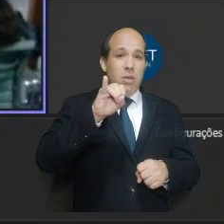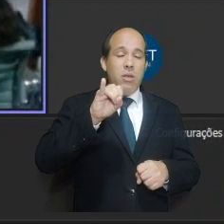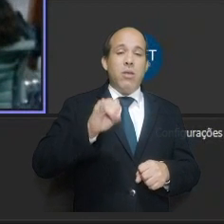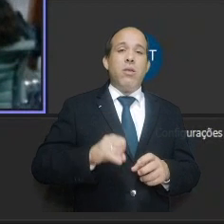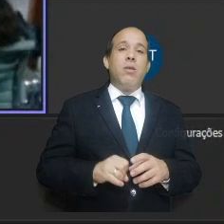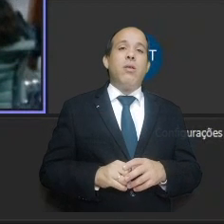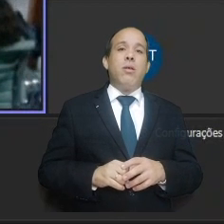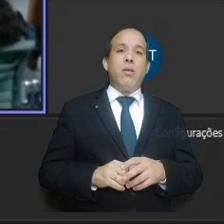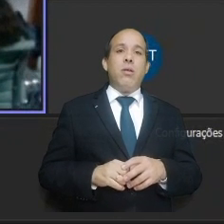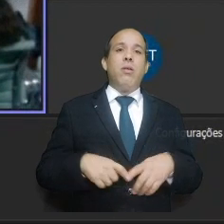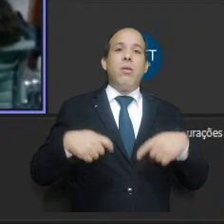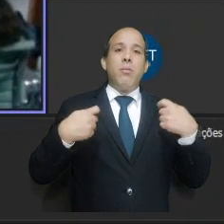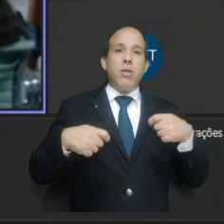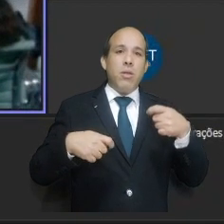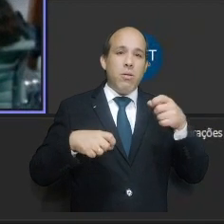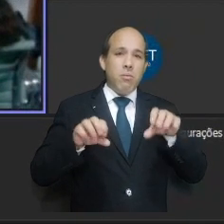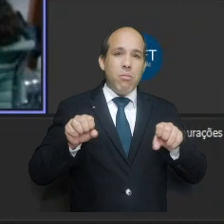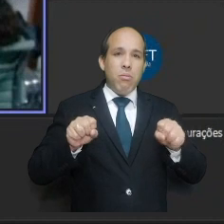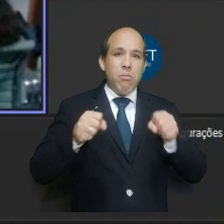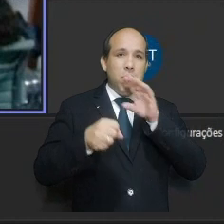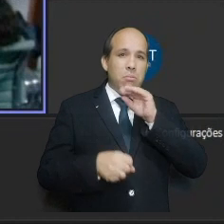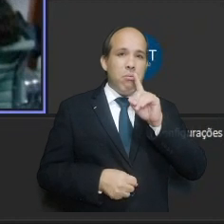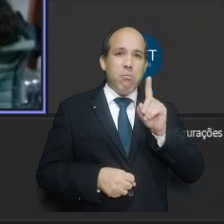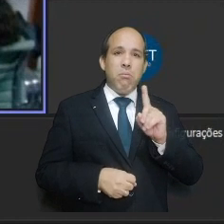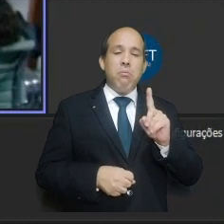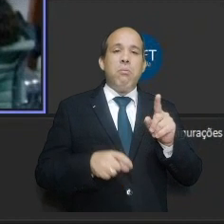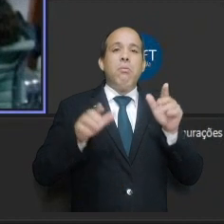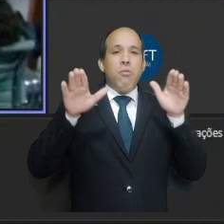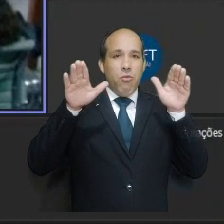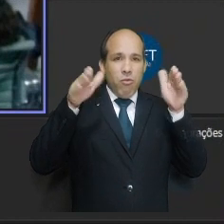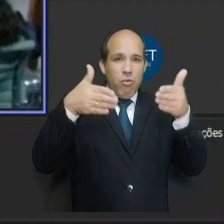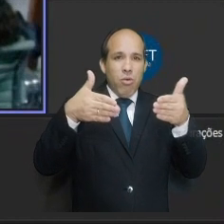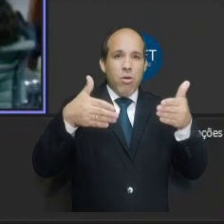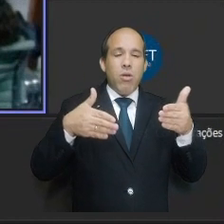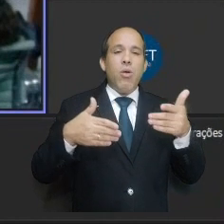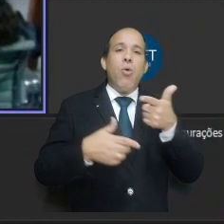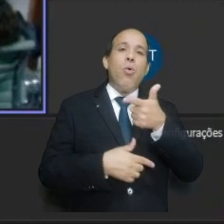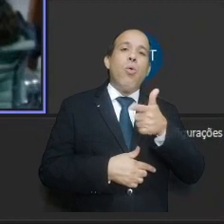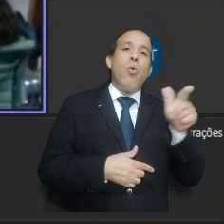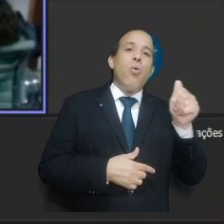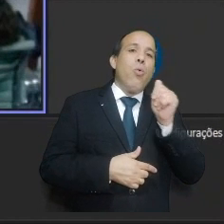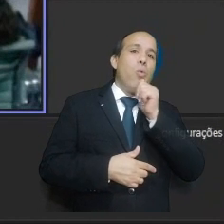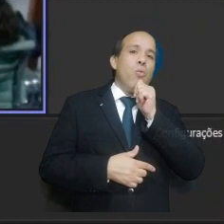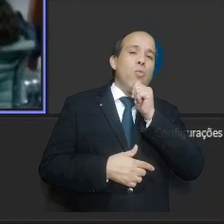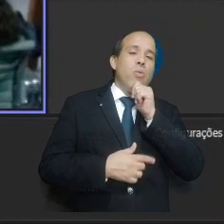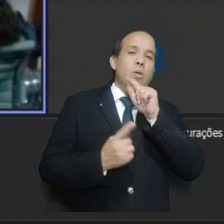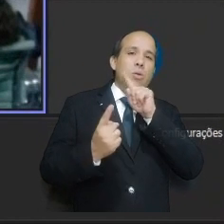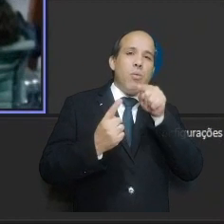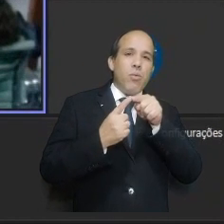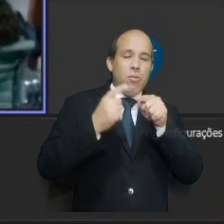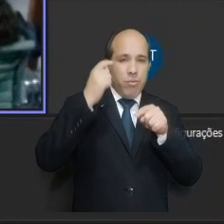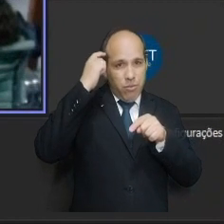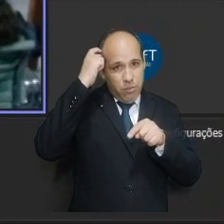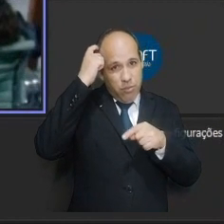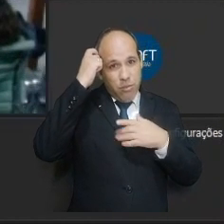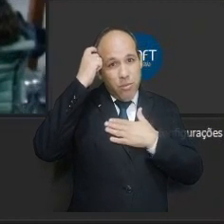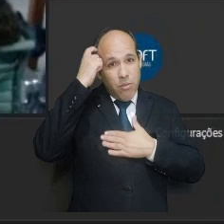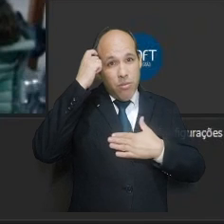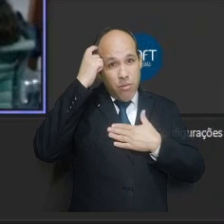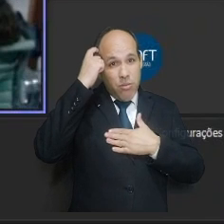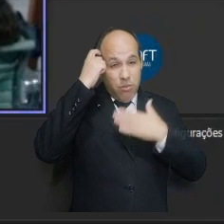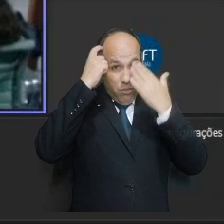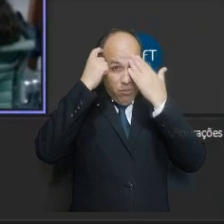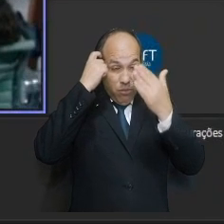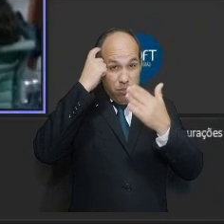Caso contrário, o senhor entenda que seja indispensável a sustentação, o senhor pode focar, eventualmente, naquilo que não está sendo contemplado. Por gentileza.